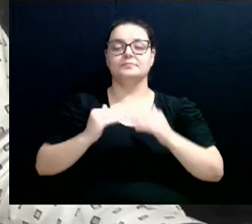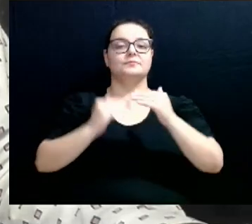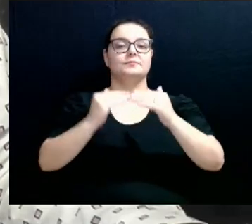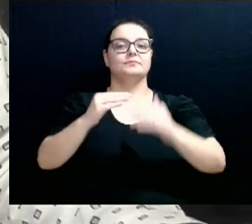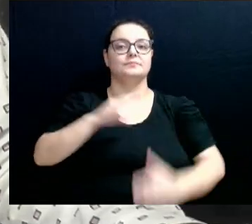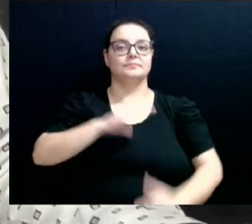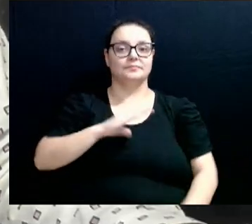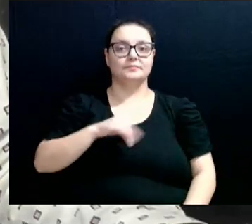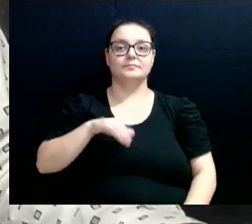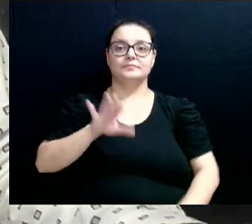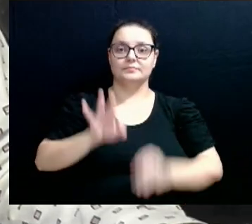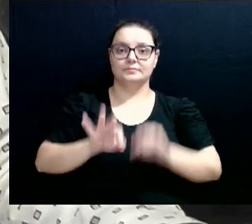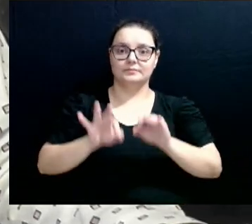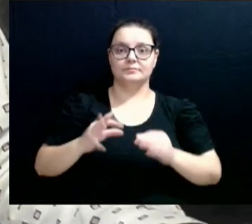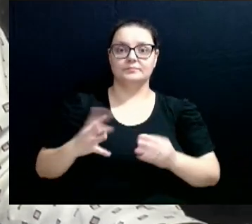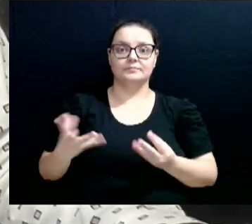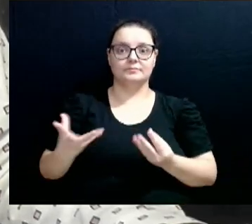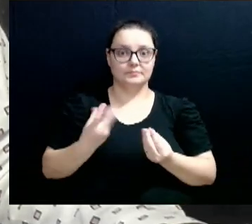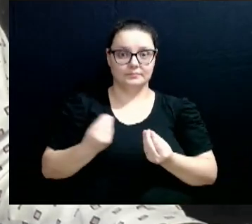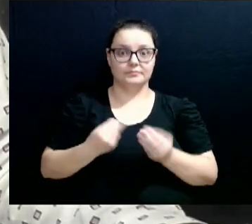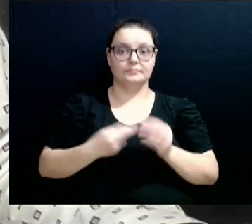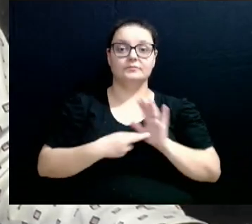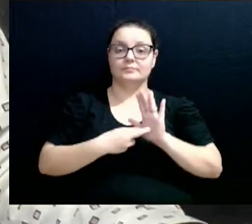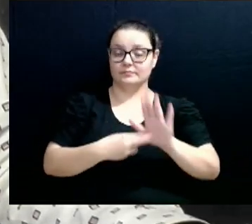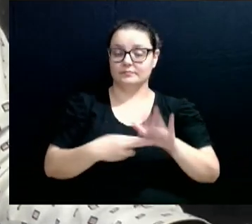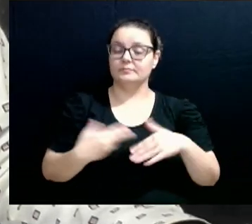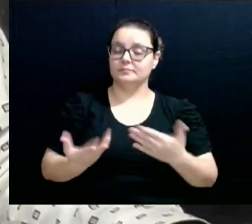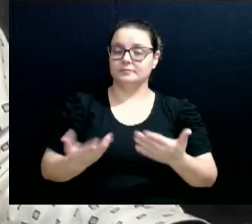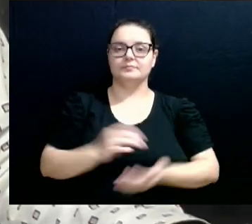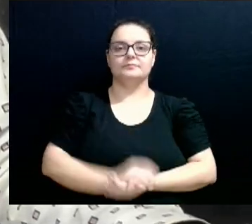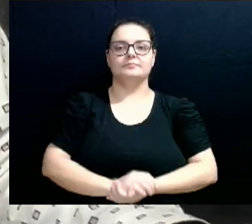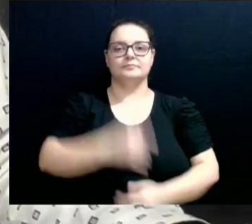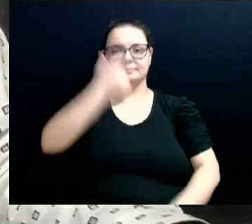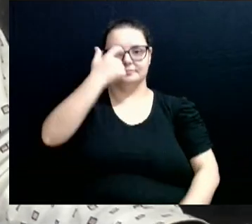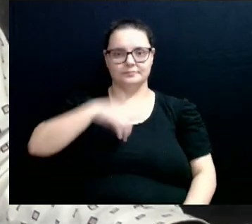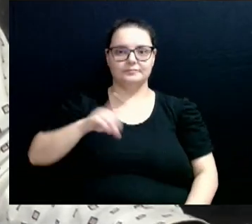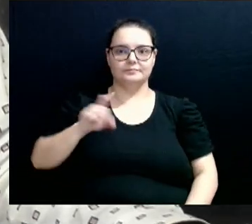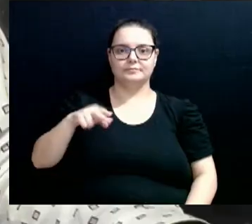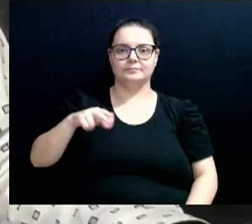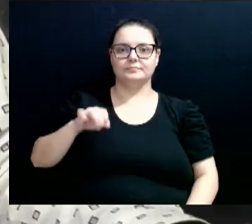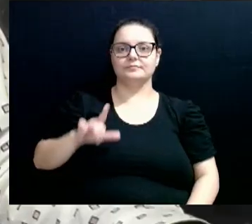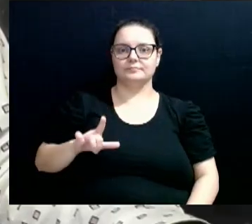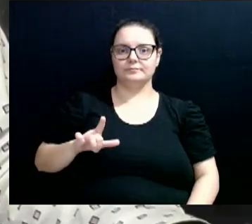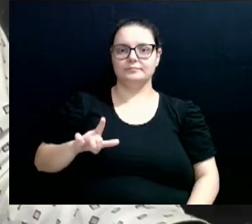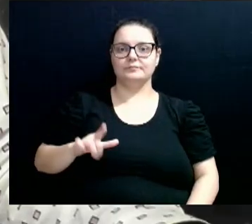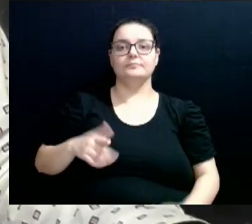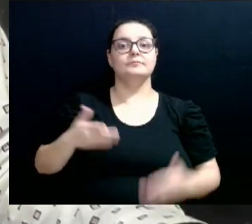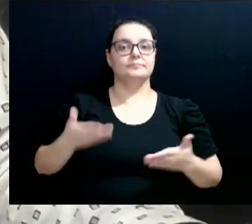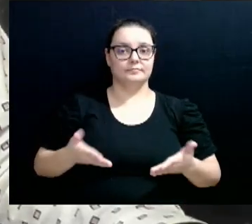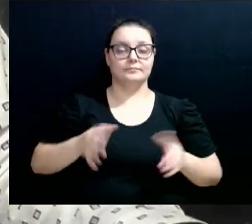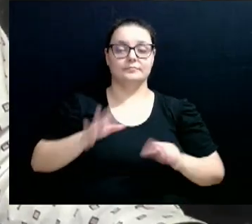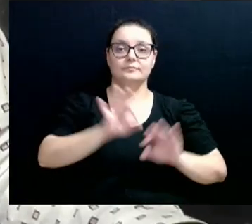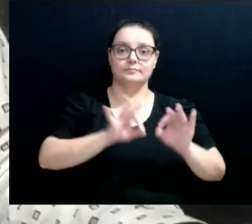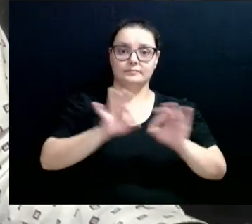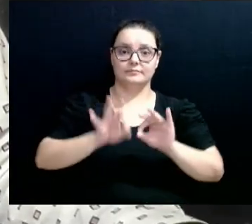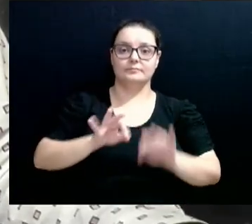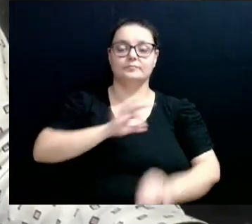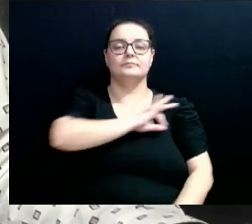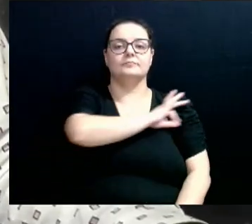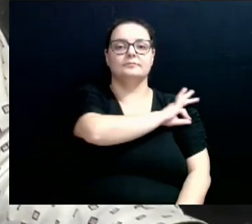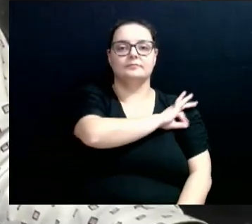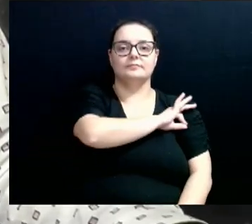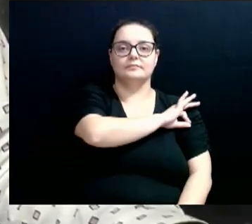justa, plural e representativa. Eu sou Daniel Carlos Estevão e este é um projeto da Prefeitura de Campinas, por meio